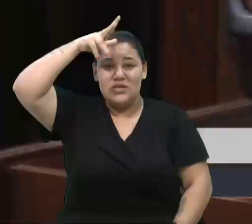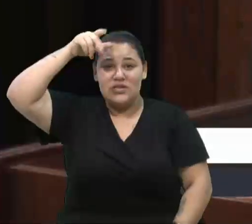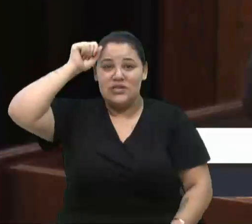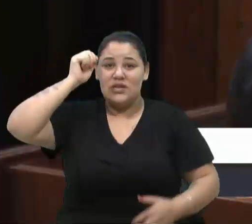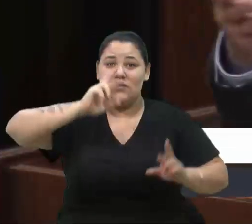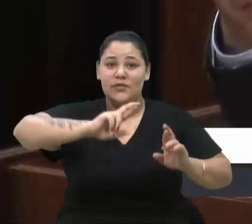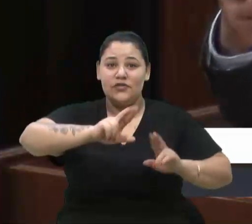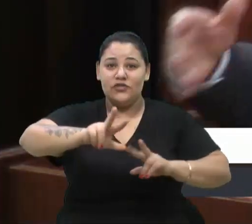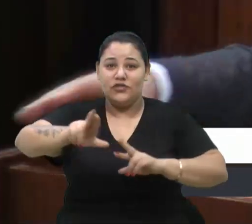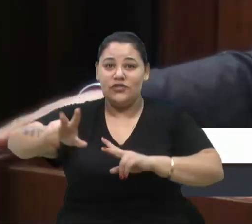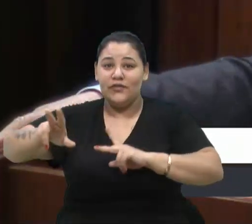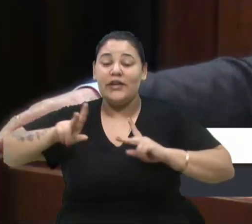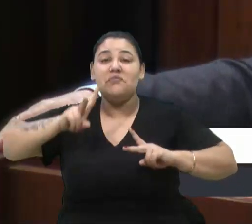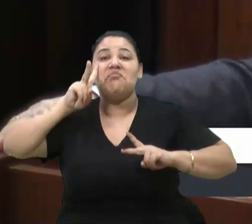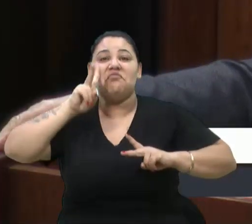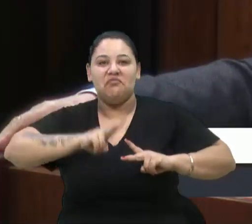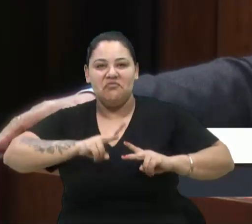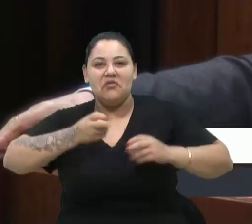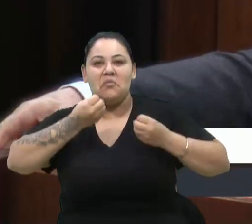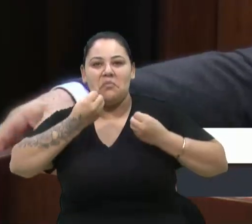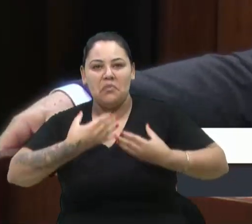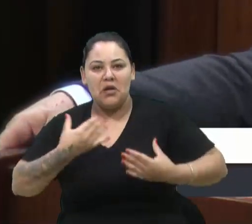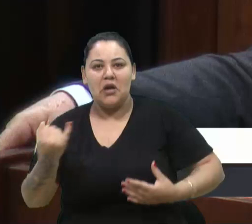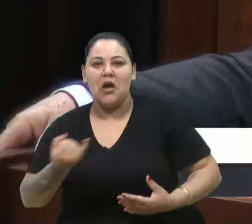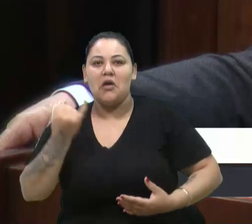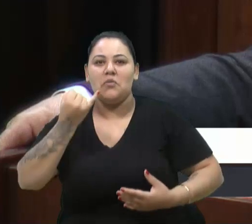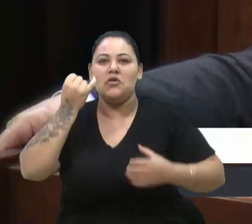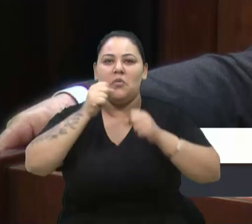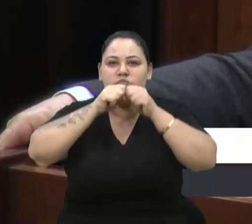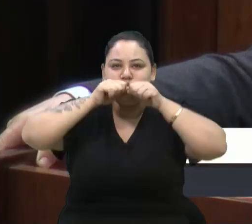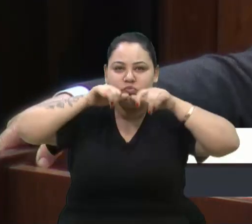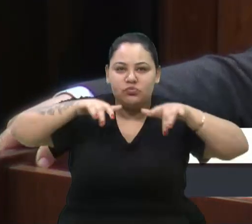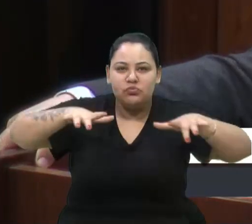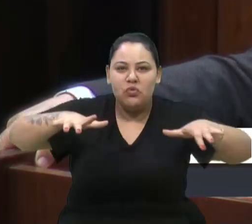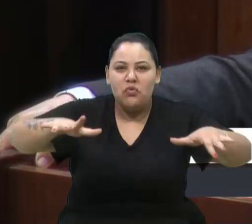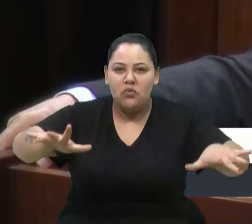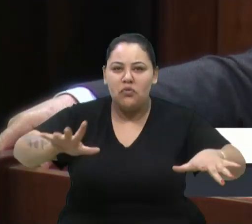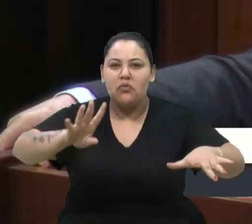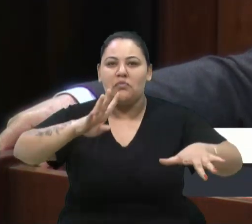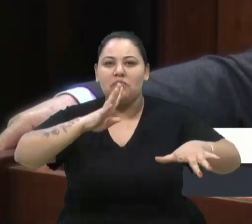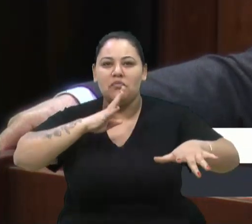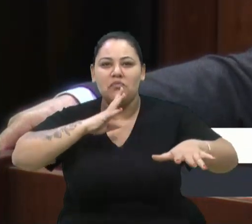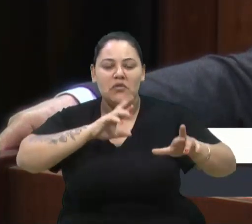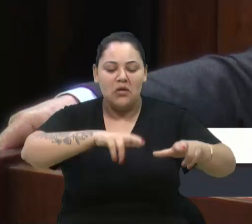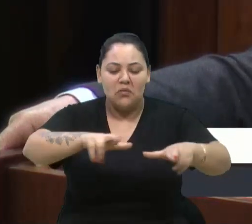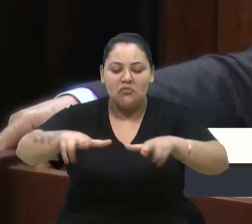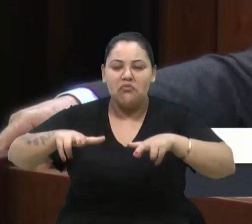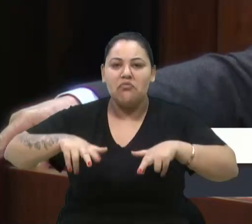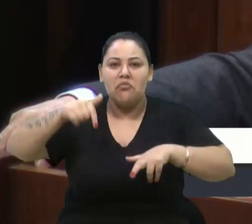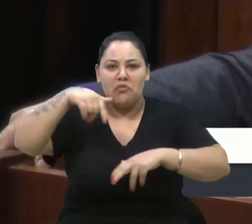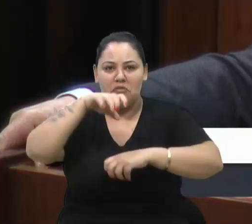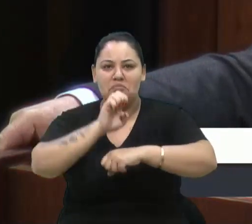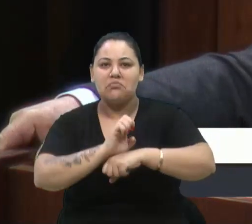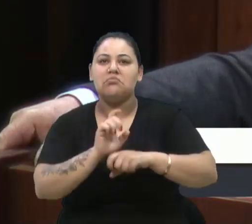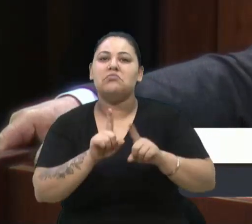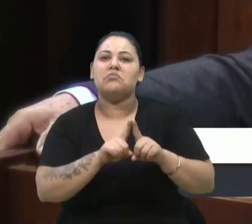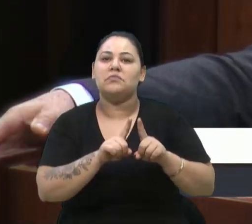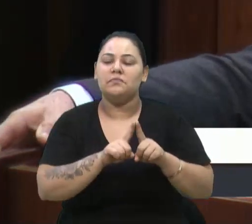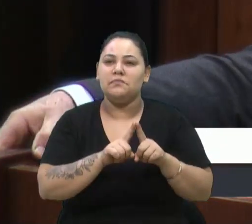a importância da disseminação desse conhecimento na nossa região no nosso estado